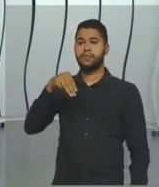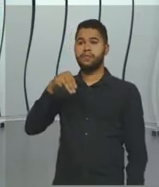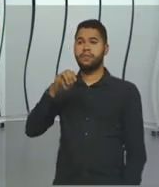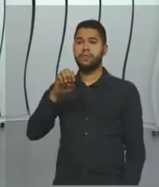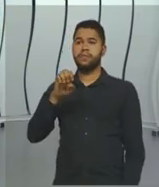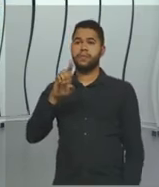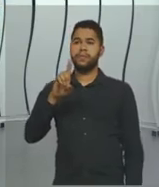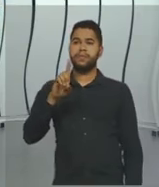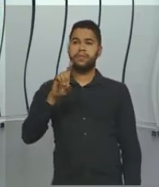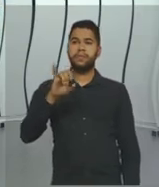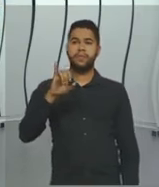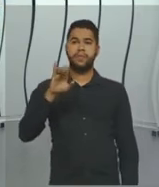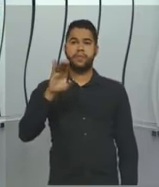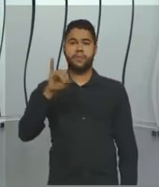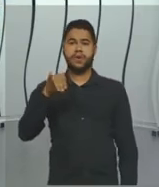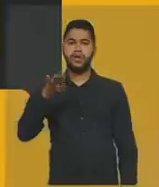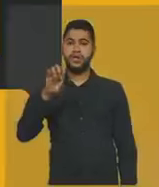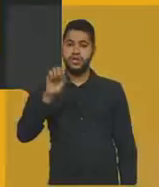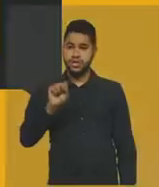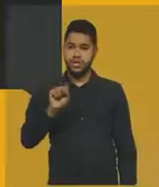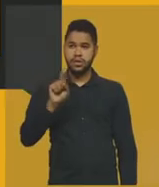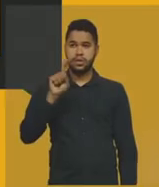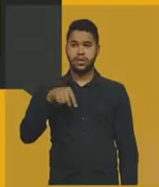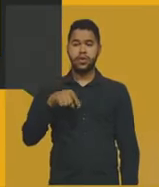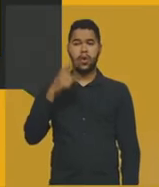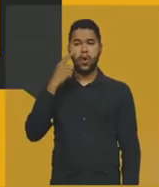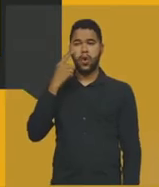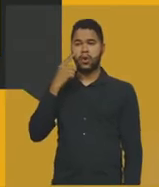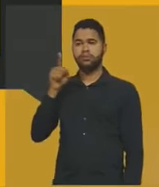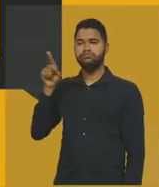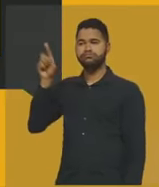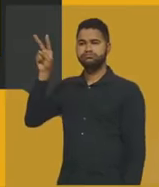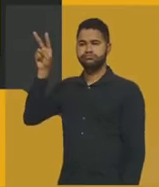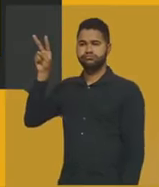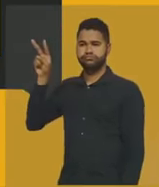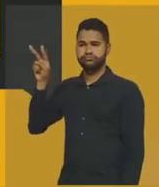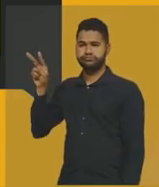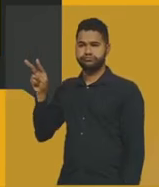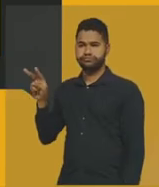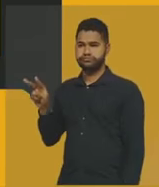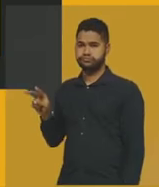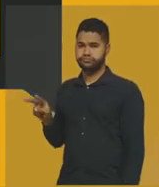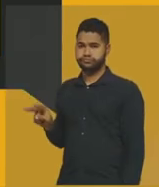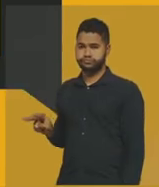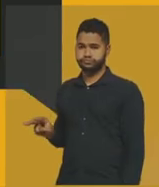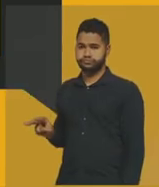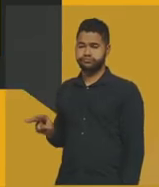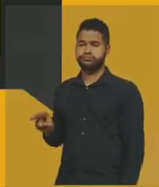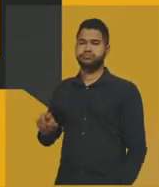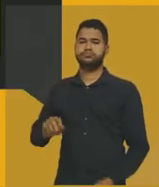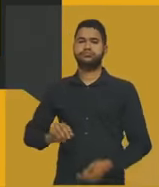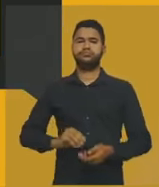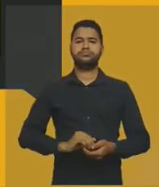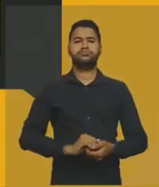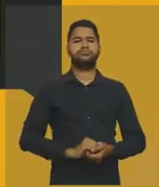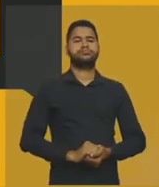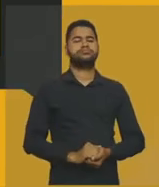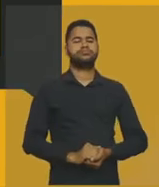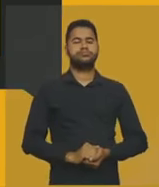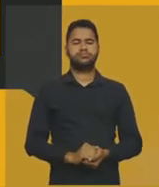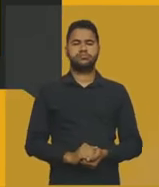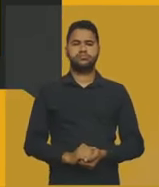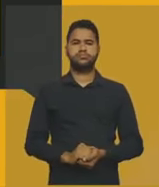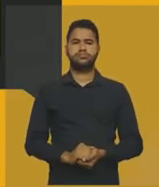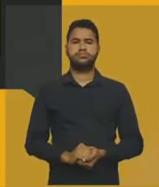Vamos trabalhar alguns. Solution, solução. Let's repeat. Eu vou falando e daí de casa você vai